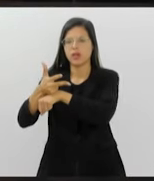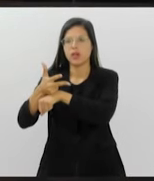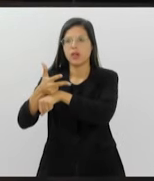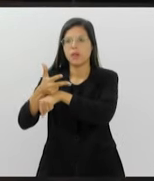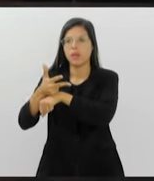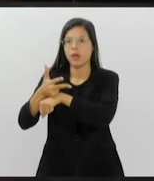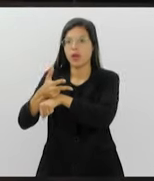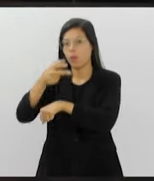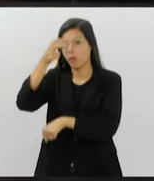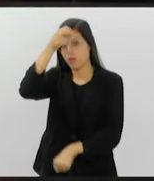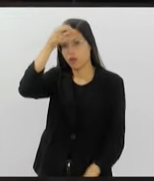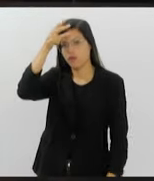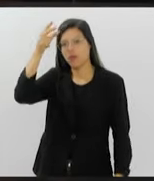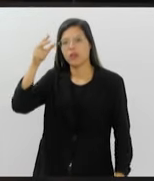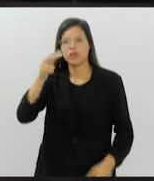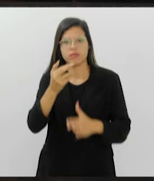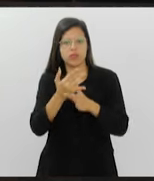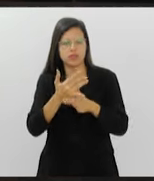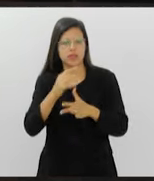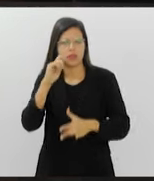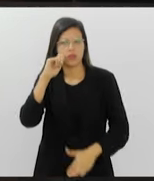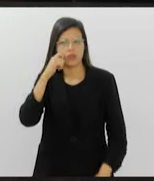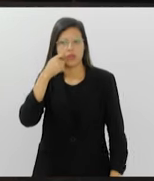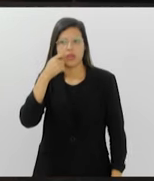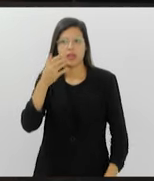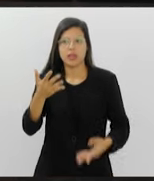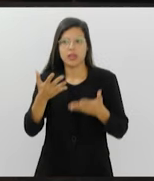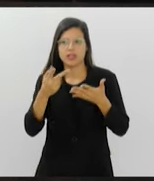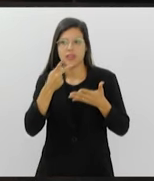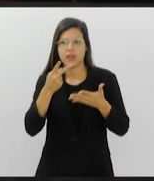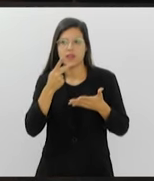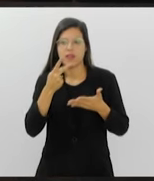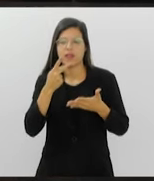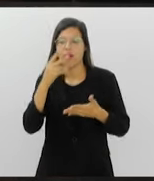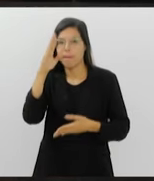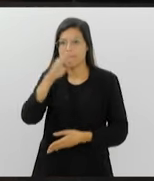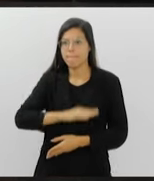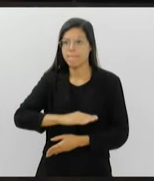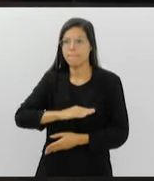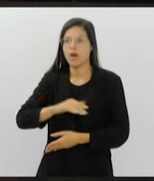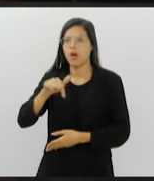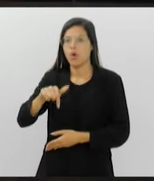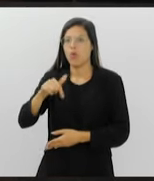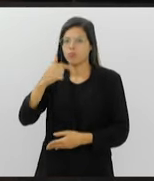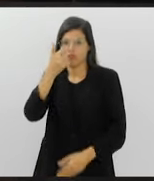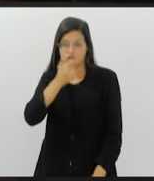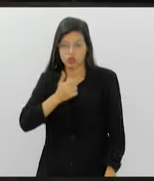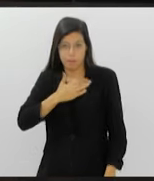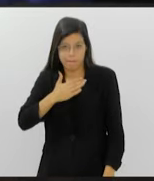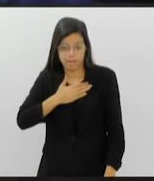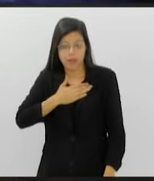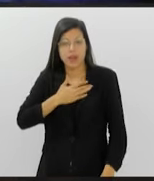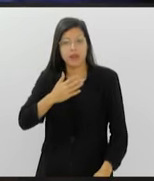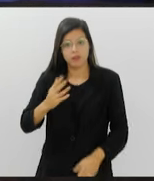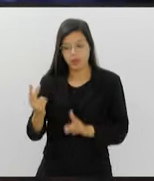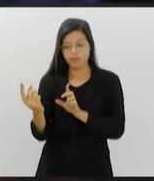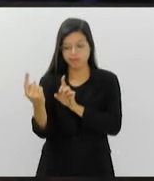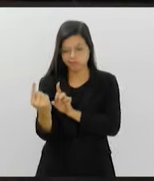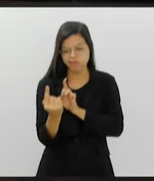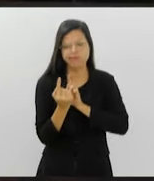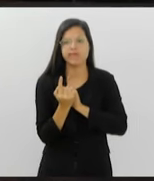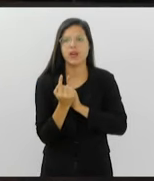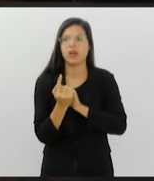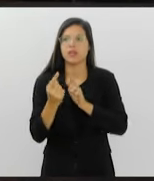o prefeito dessa cidade, quando quiser falar mal de Rodrigo Bacelar, venha na minha frente e fale. O senhor trabalha em frente